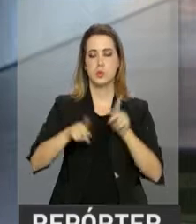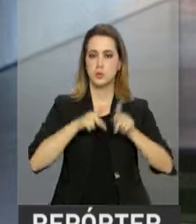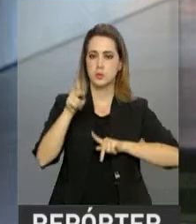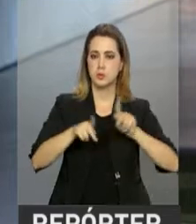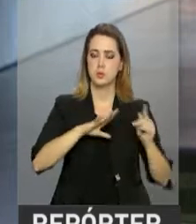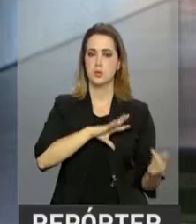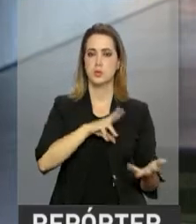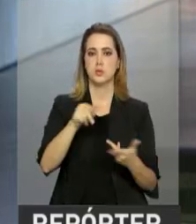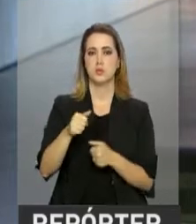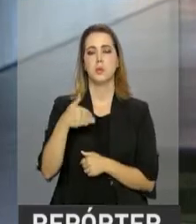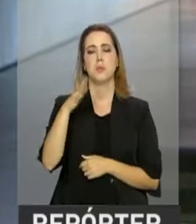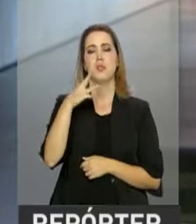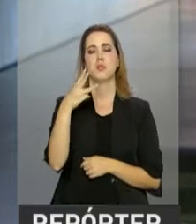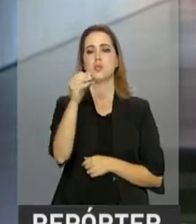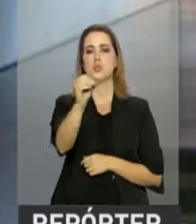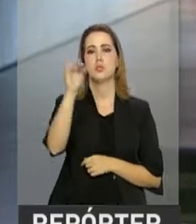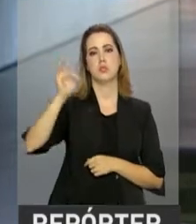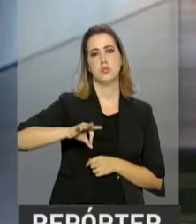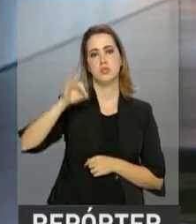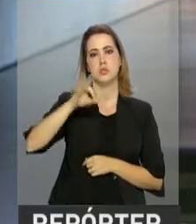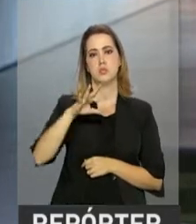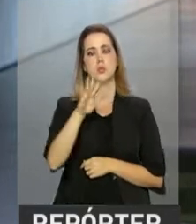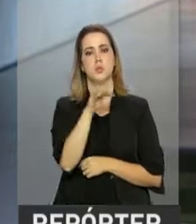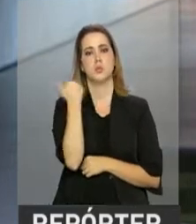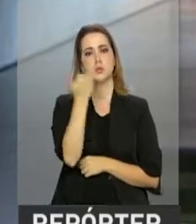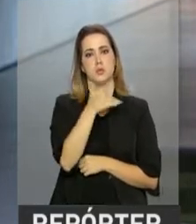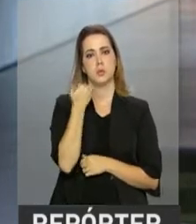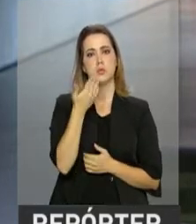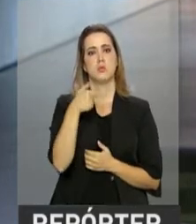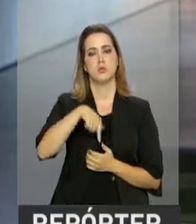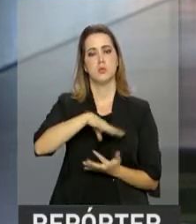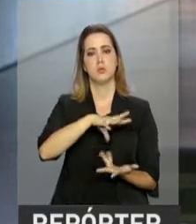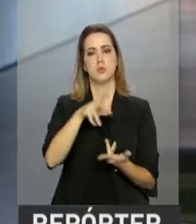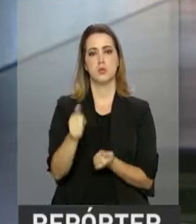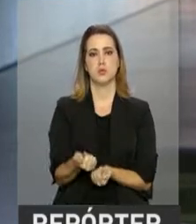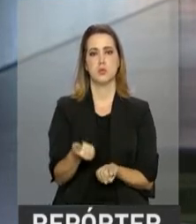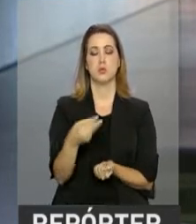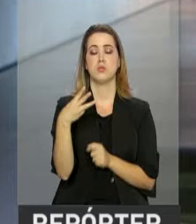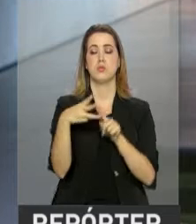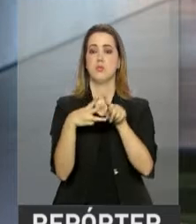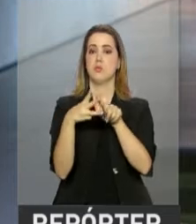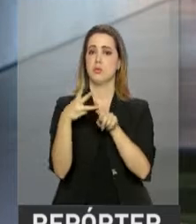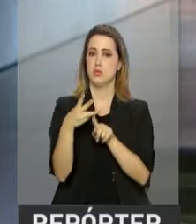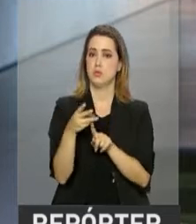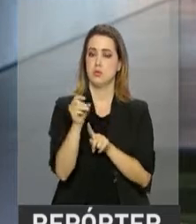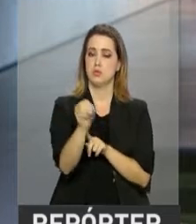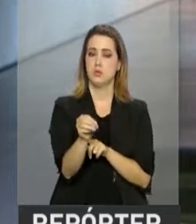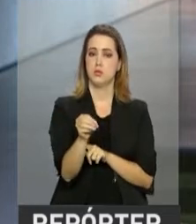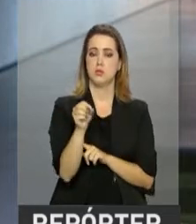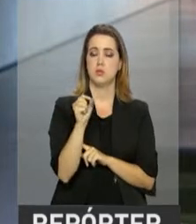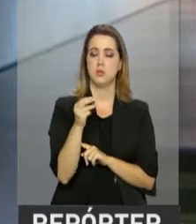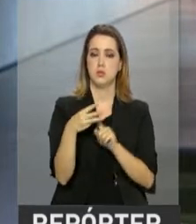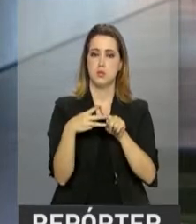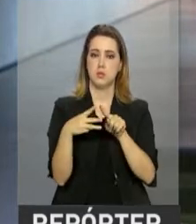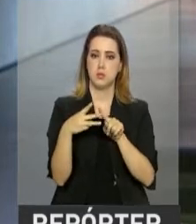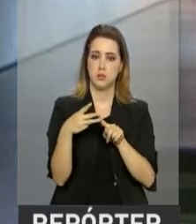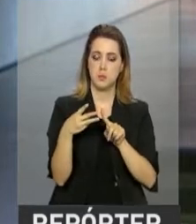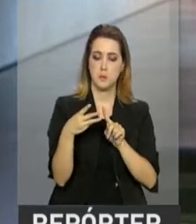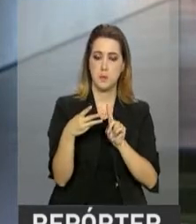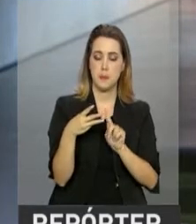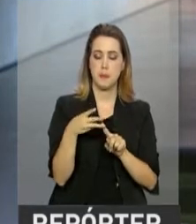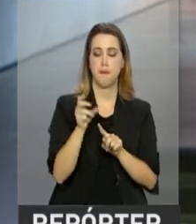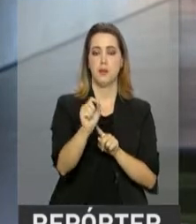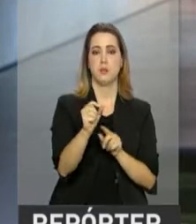de 30% dos homicídios cometidos no mundo. O ministro citou 3 eixos que vão orientar a atuação nas